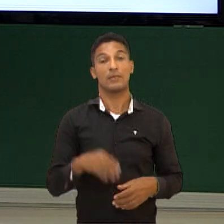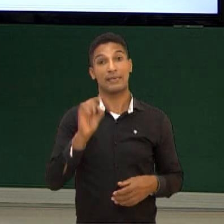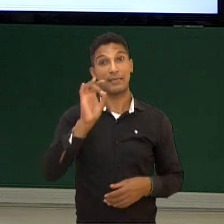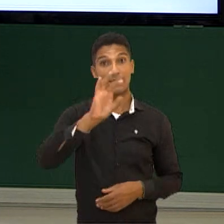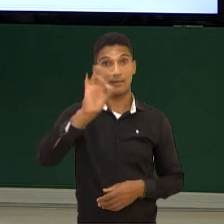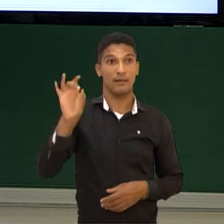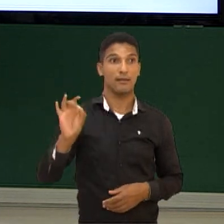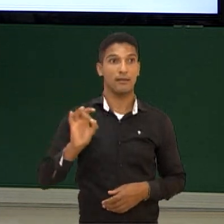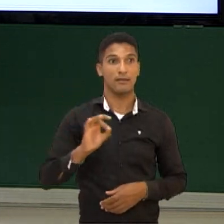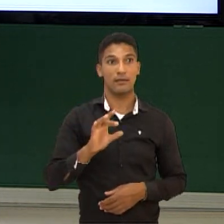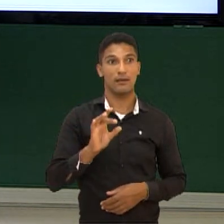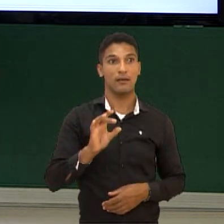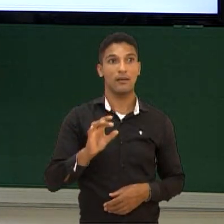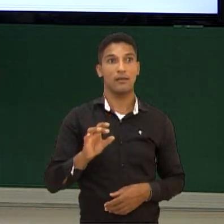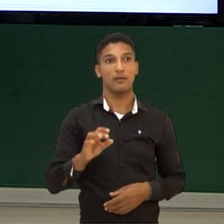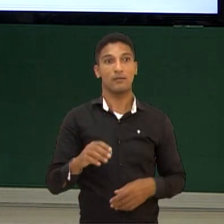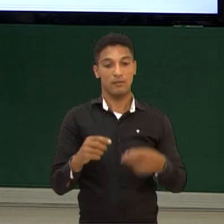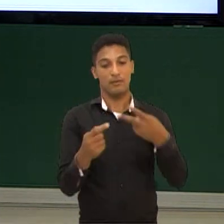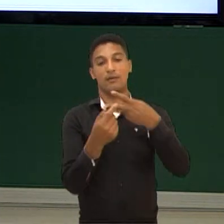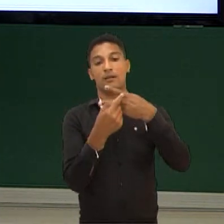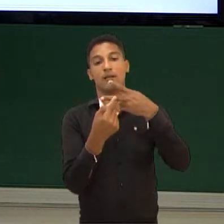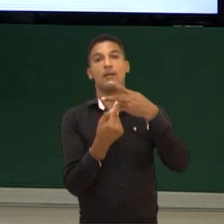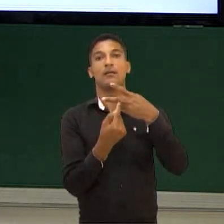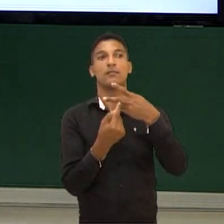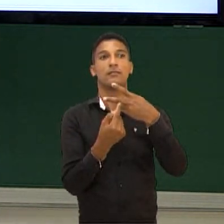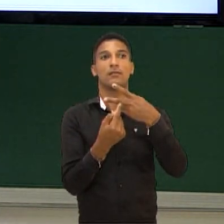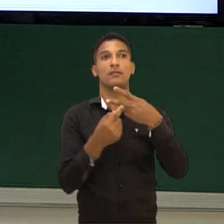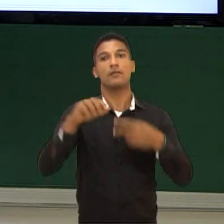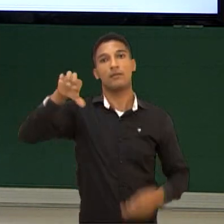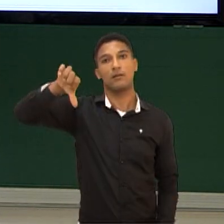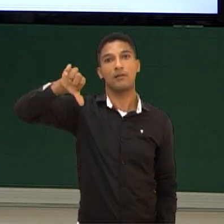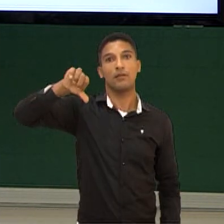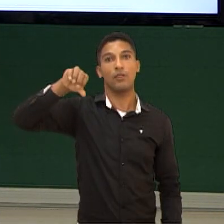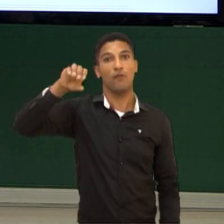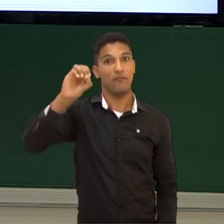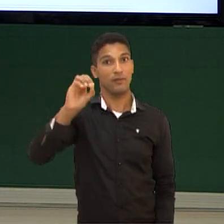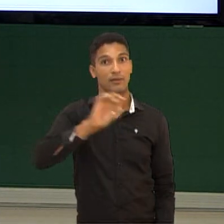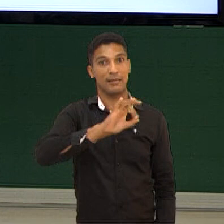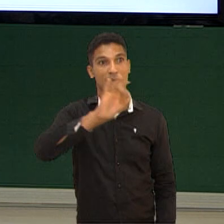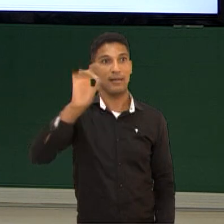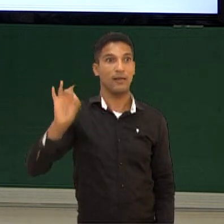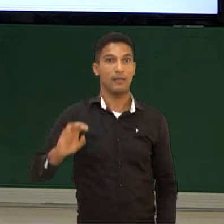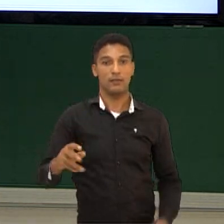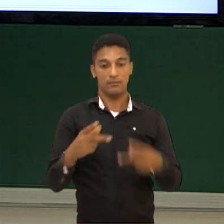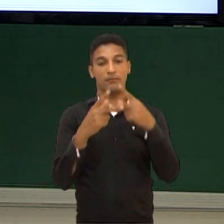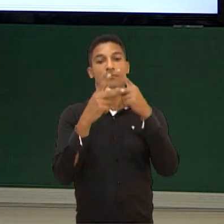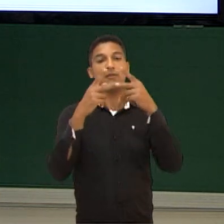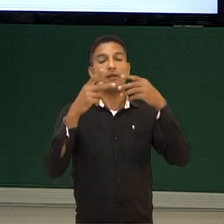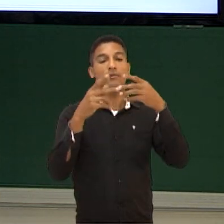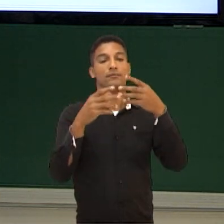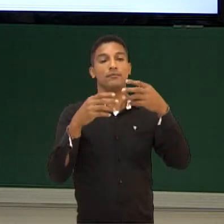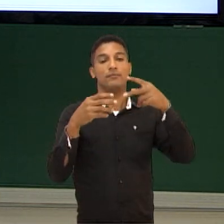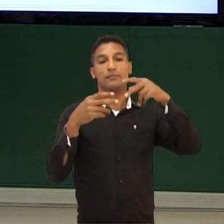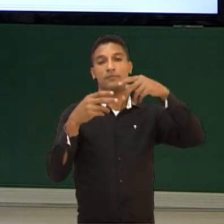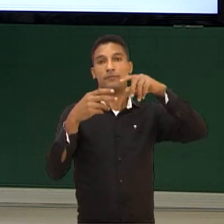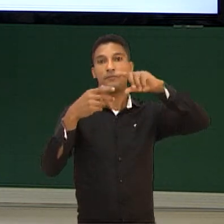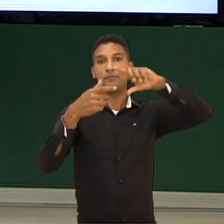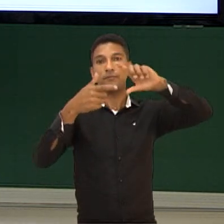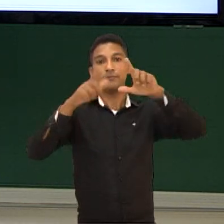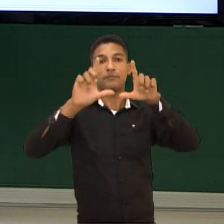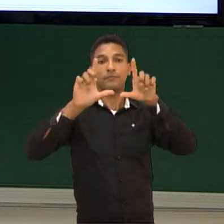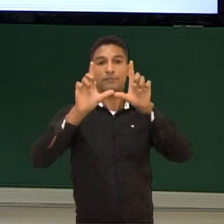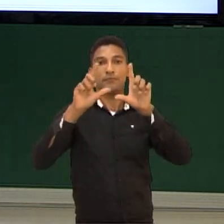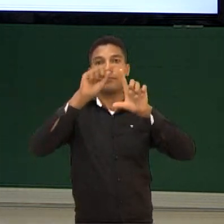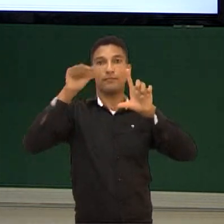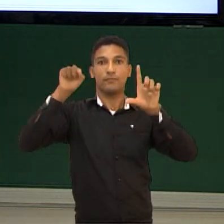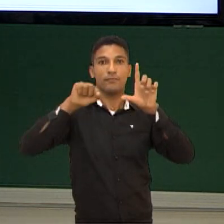cada ladinho dele, cada ângulo, né? Mede 90 graus. Com isso, nós temos a medida de